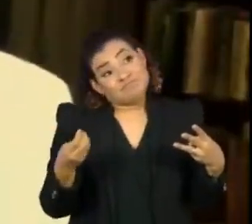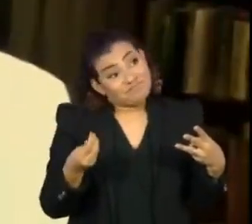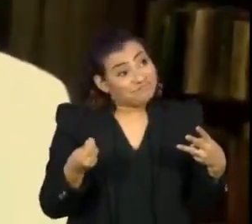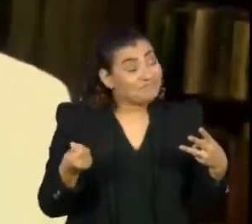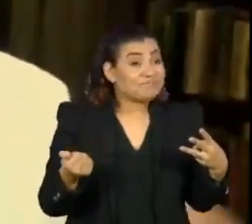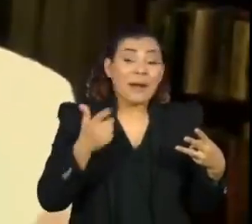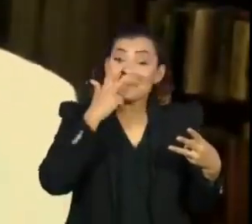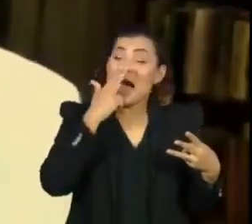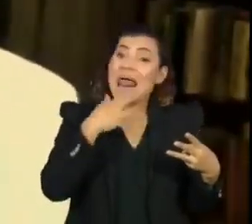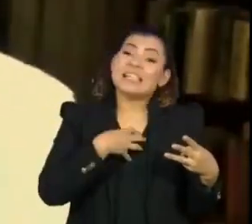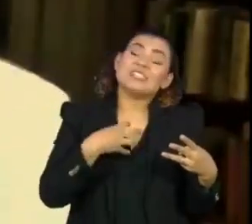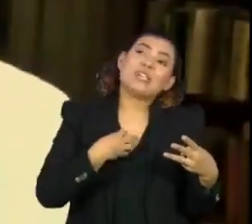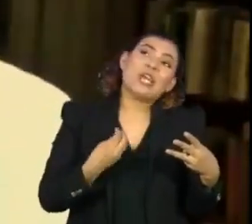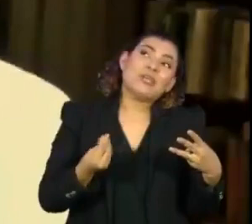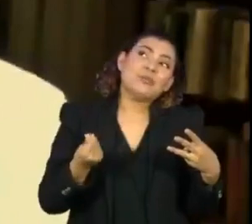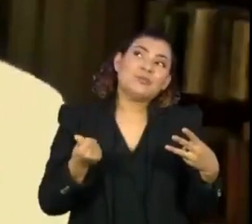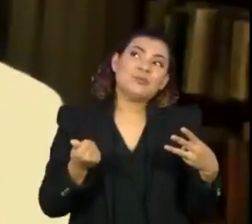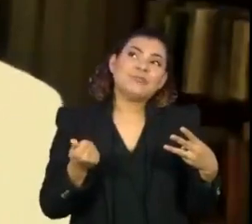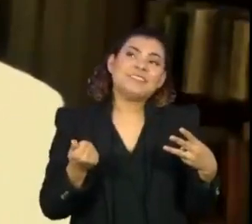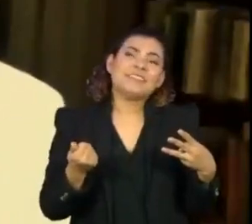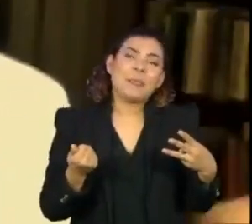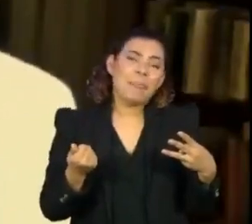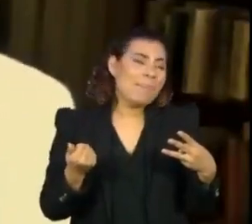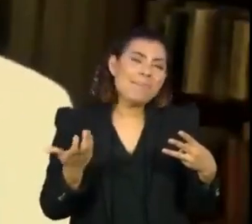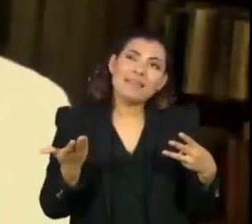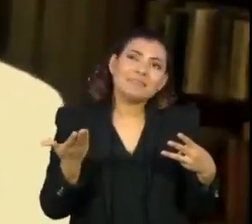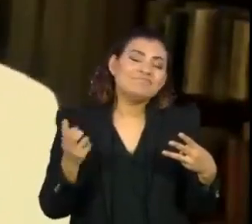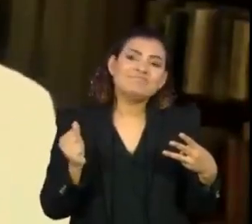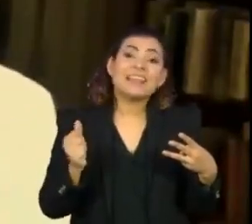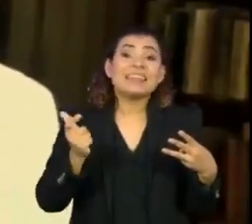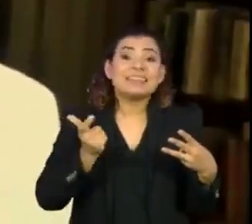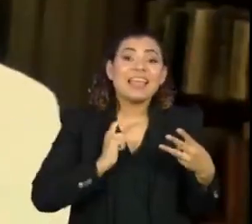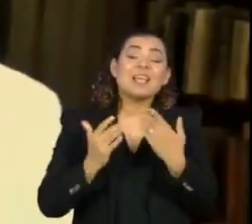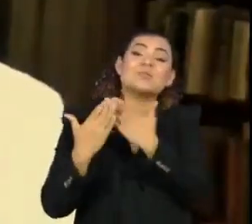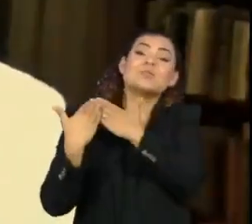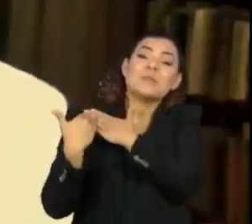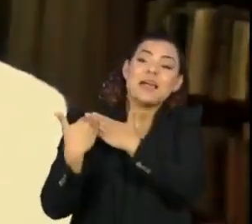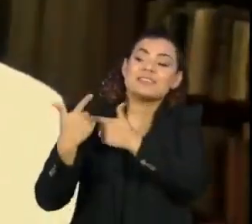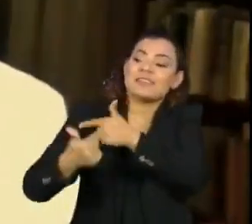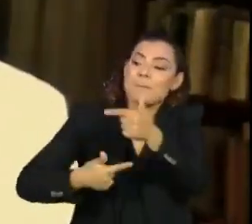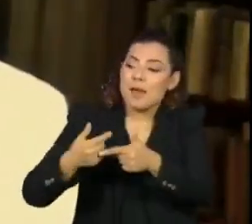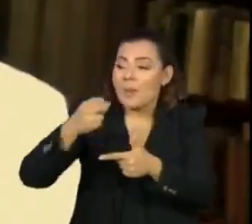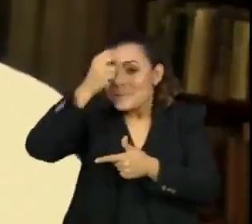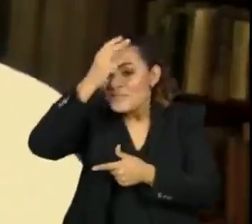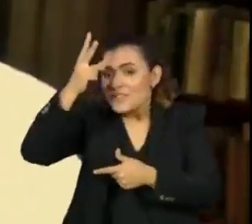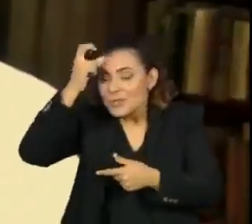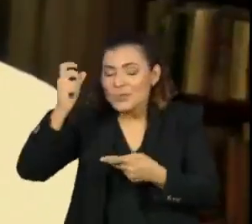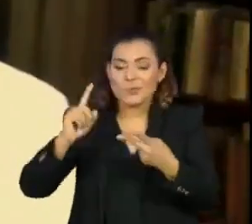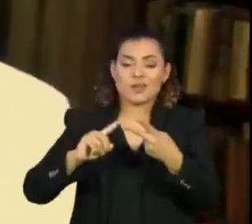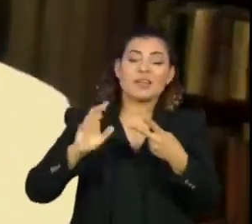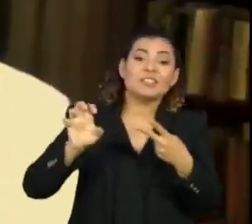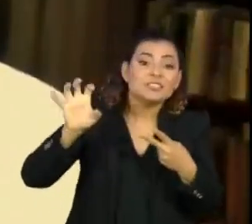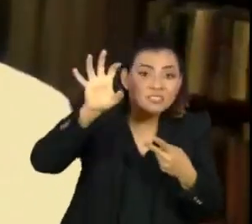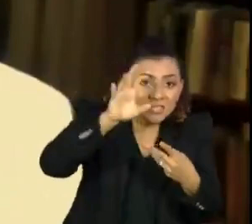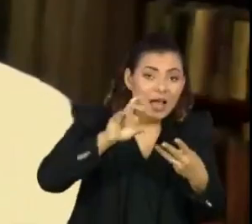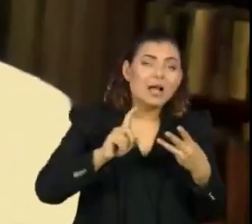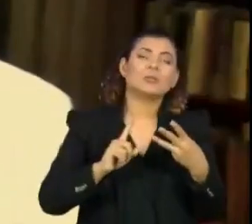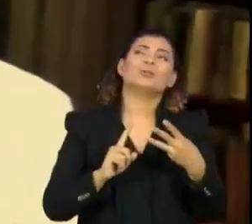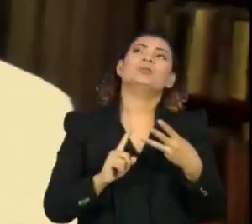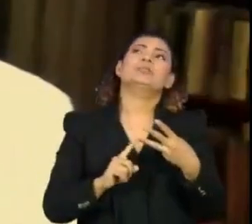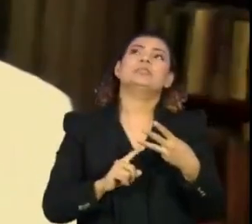no sentido, nós temos uma divisão de trabalho entre municípios,